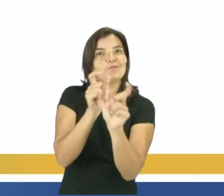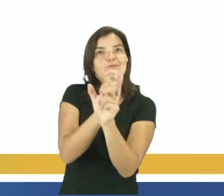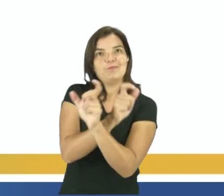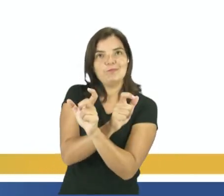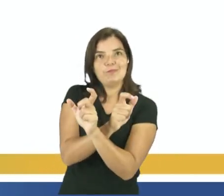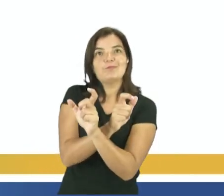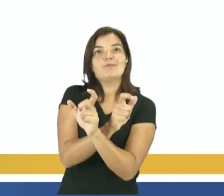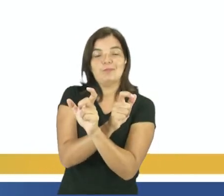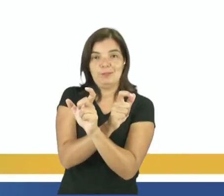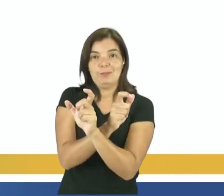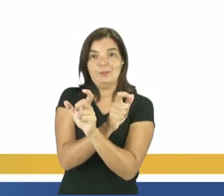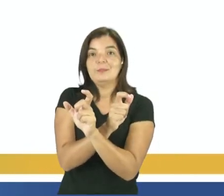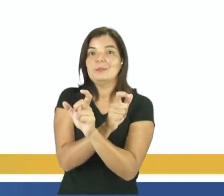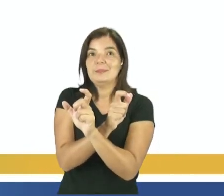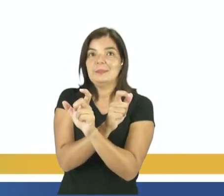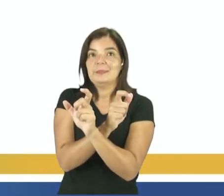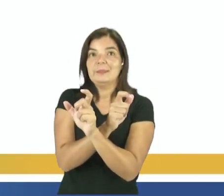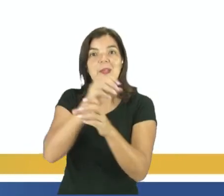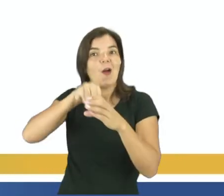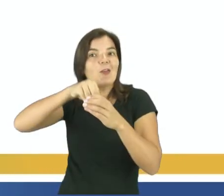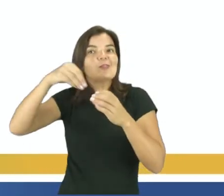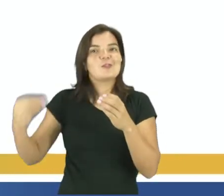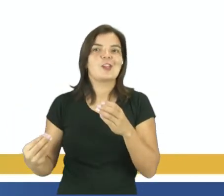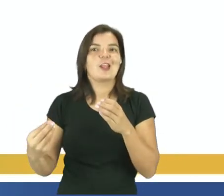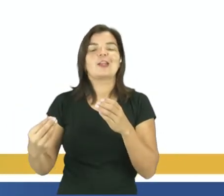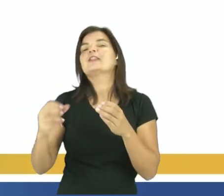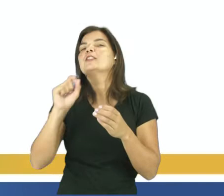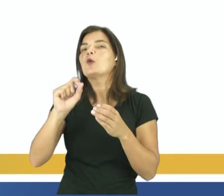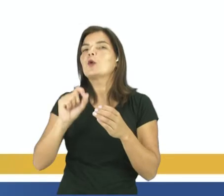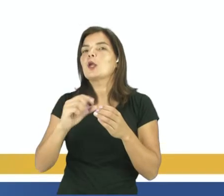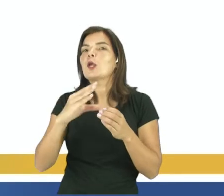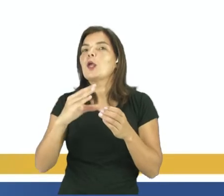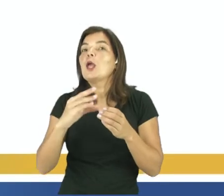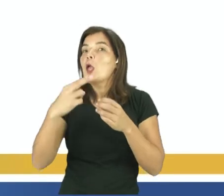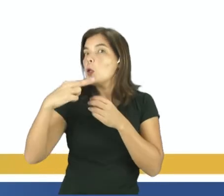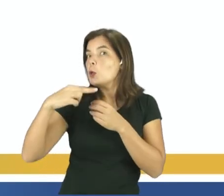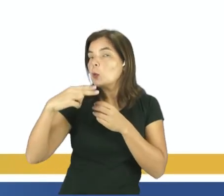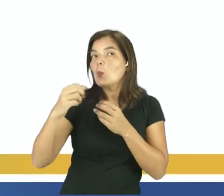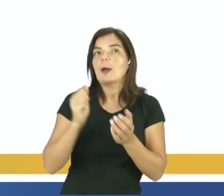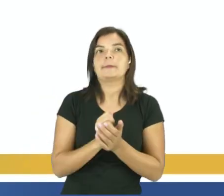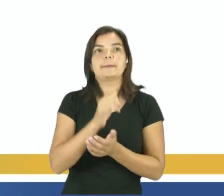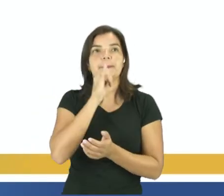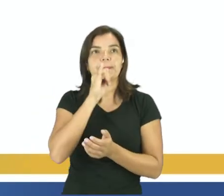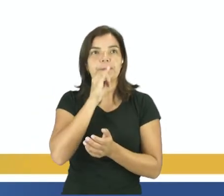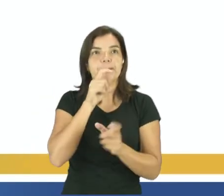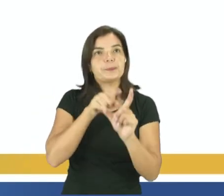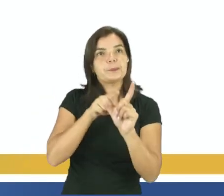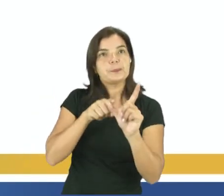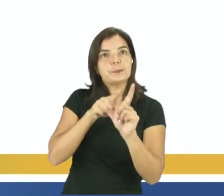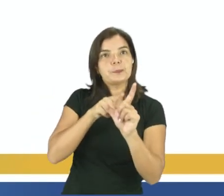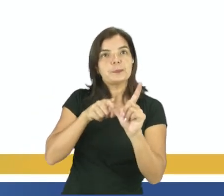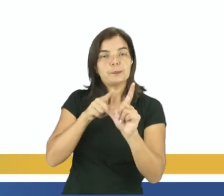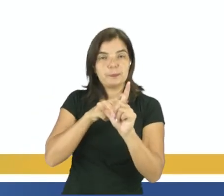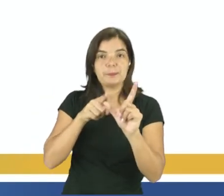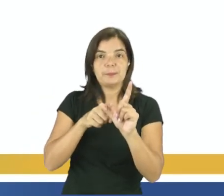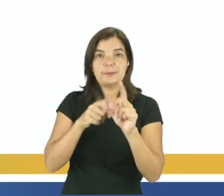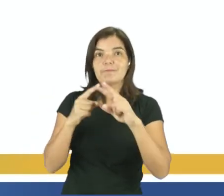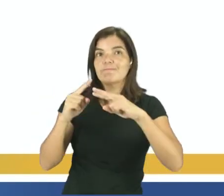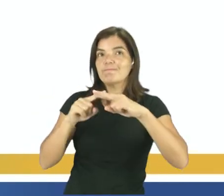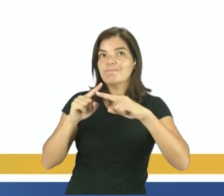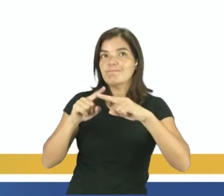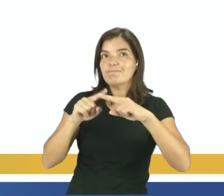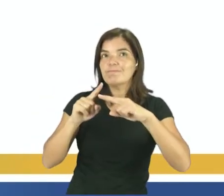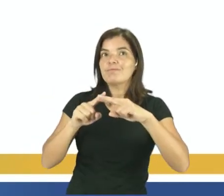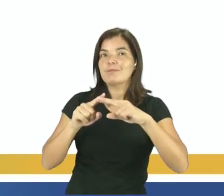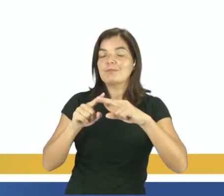alternos externos são congruentes. Os ângulos que formam um par de alternos internos